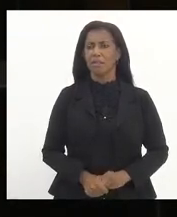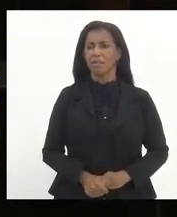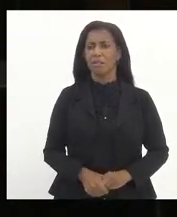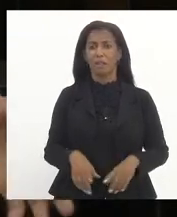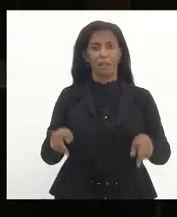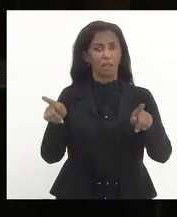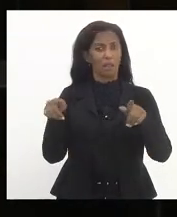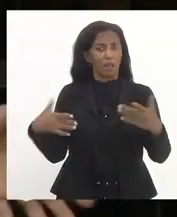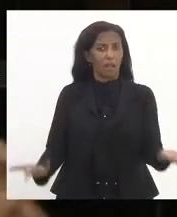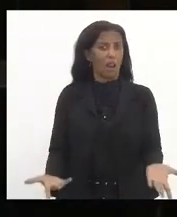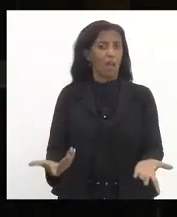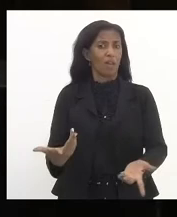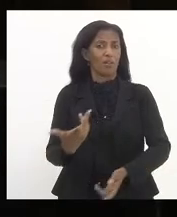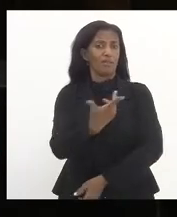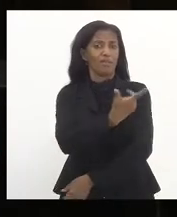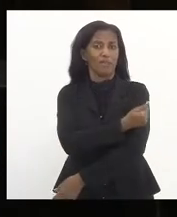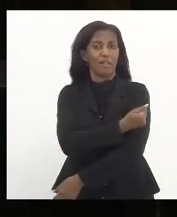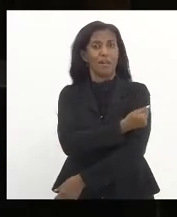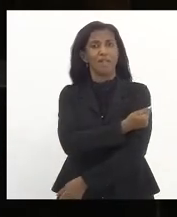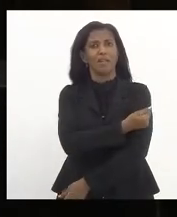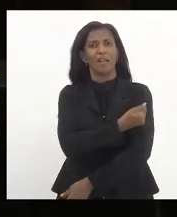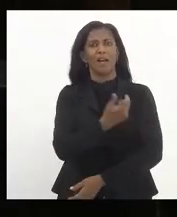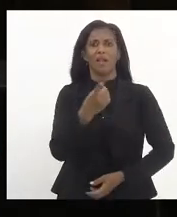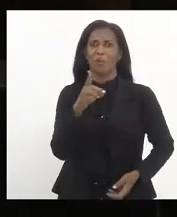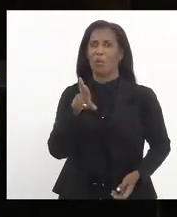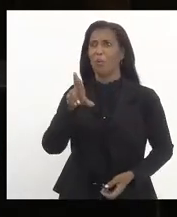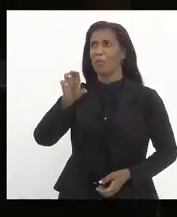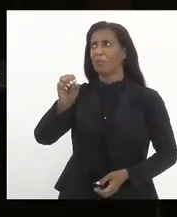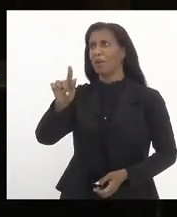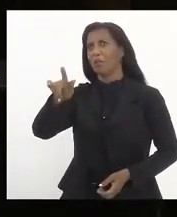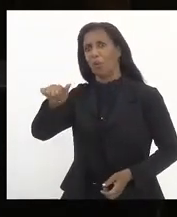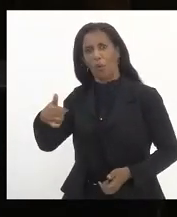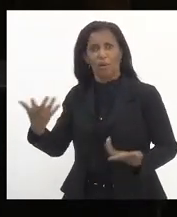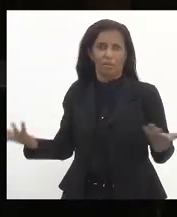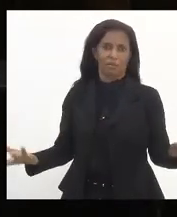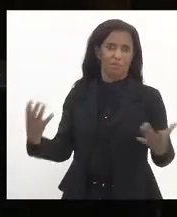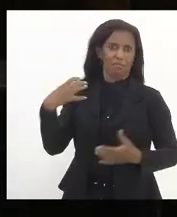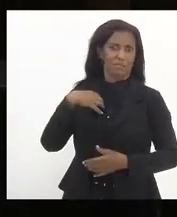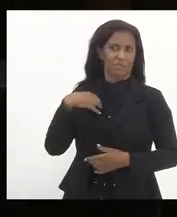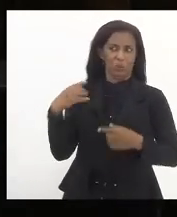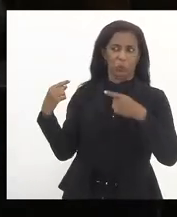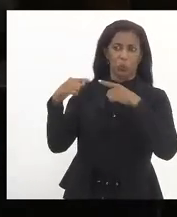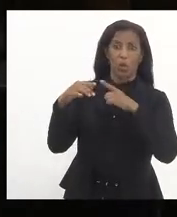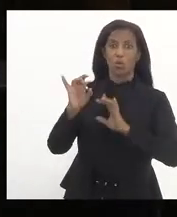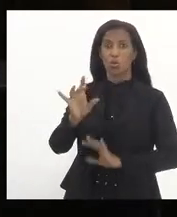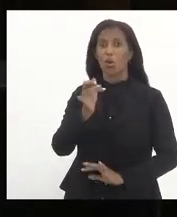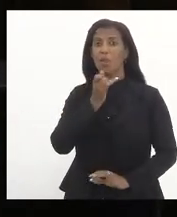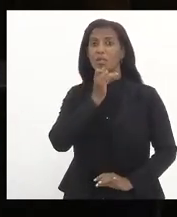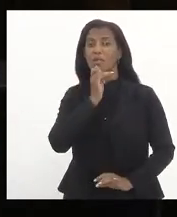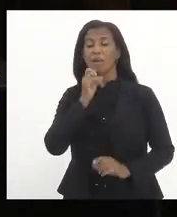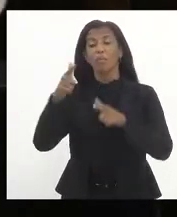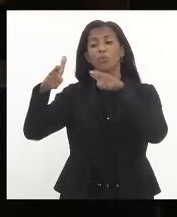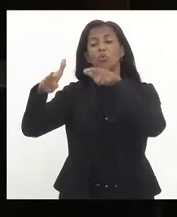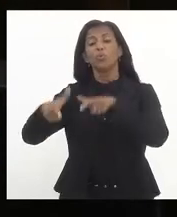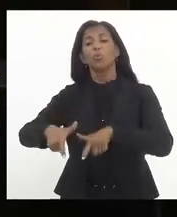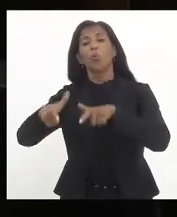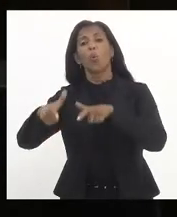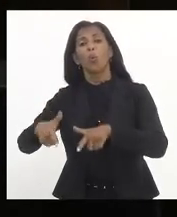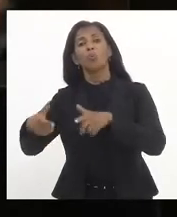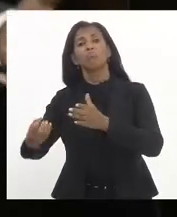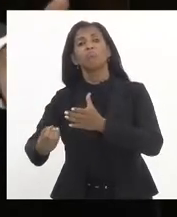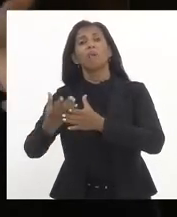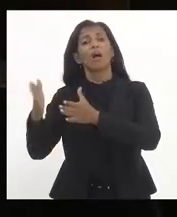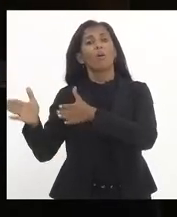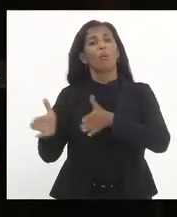Evidentemente que a vacina não é uma droga, não nesse sentido que eu estou falando, mas apenas exemplo de onde esse precedente poderá